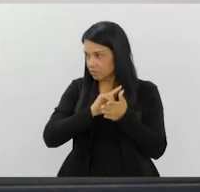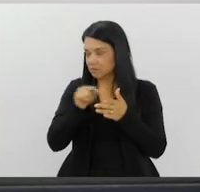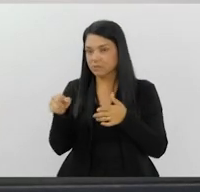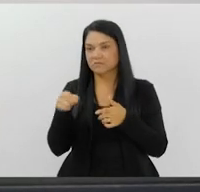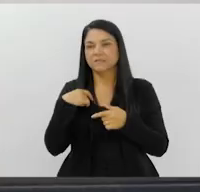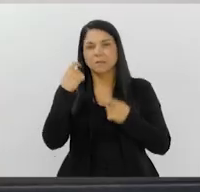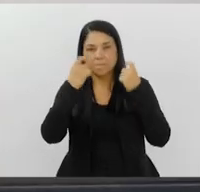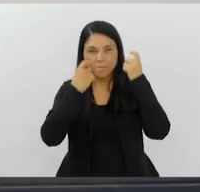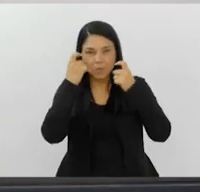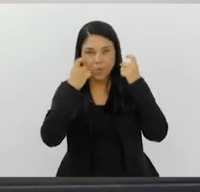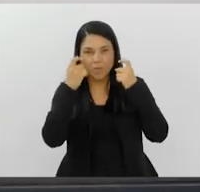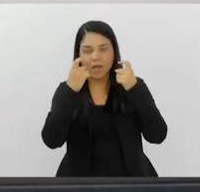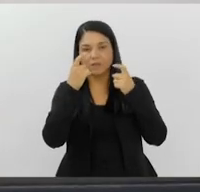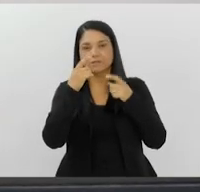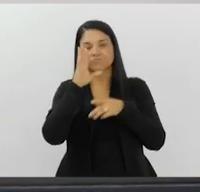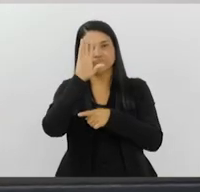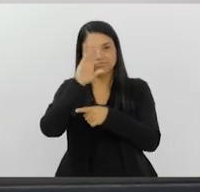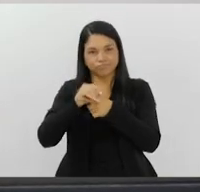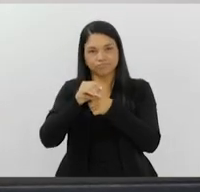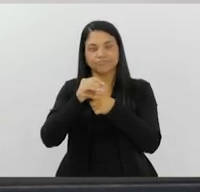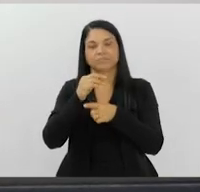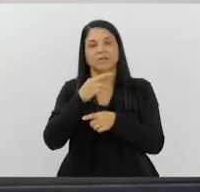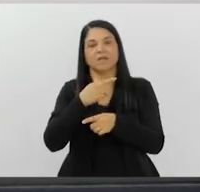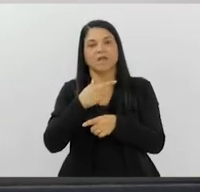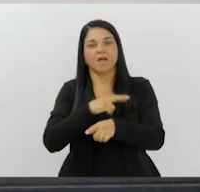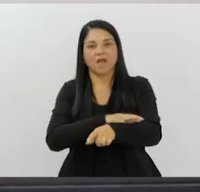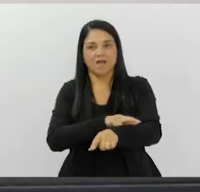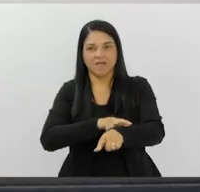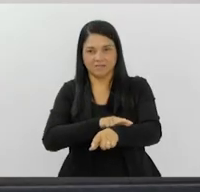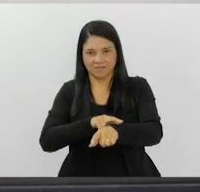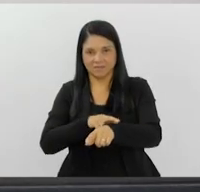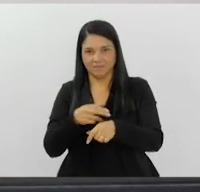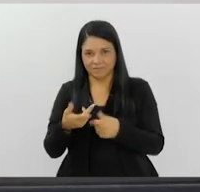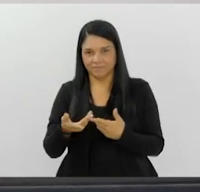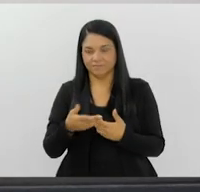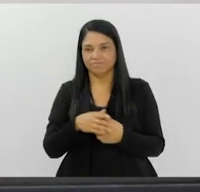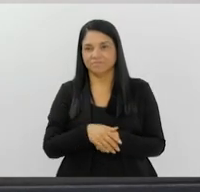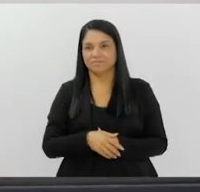identificação racial também essa formulação te contempla